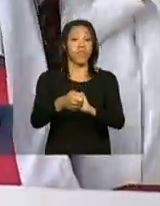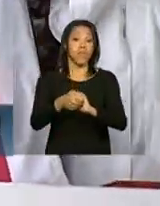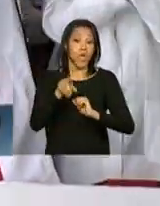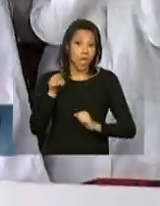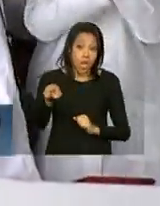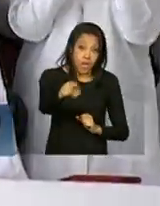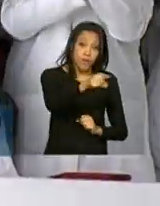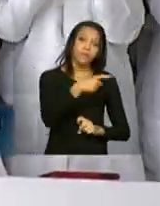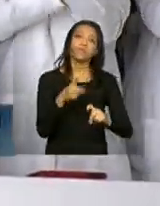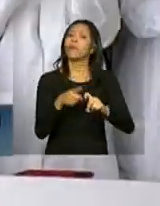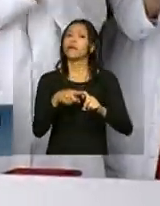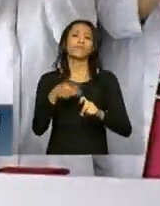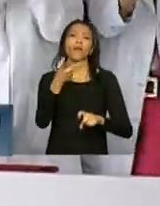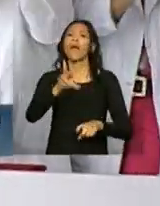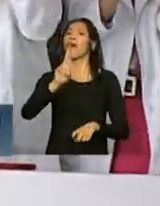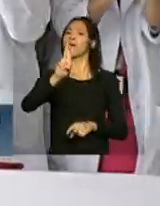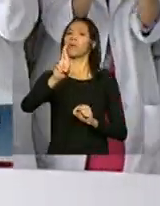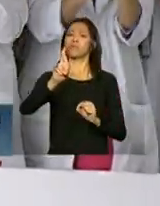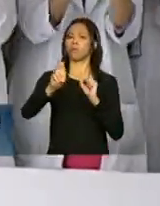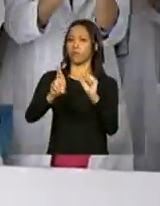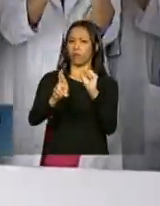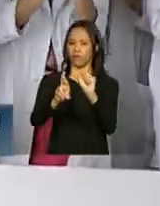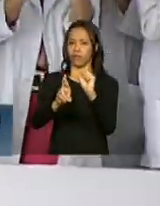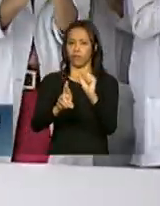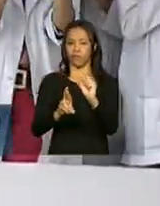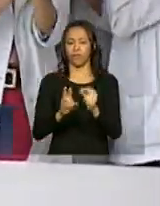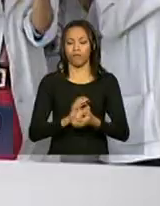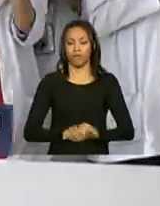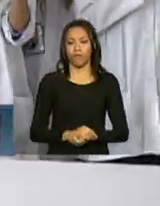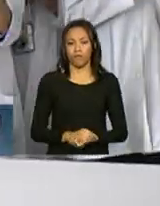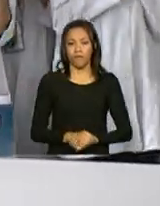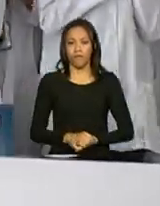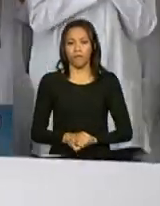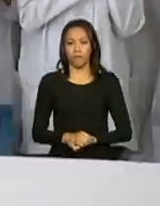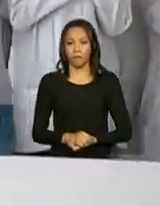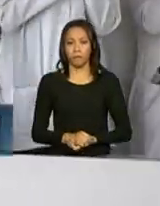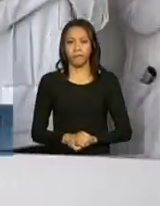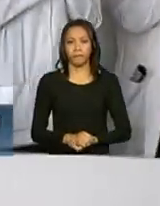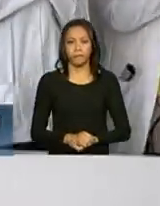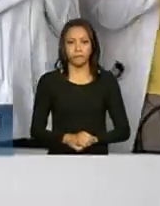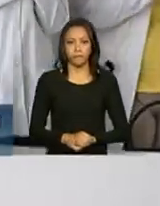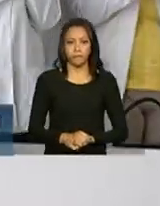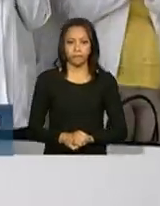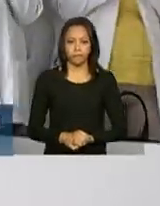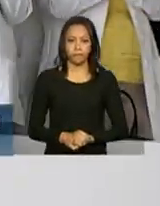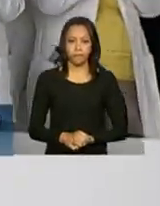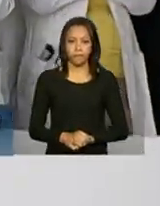representam